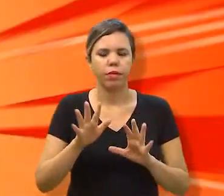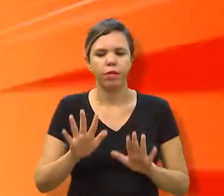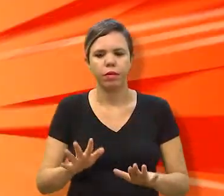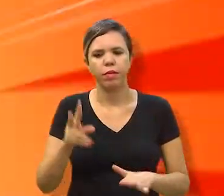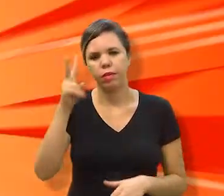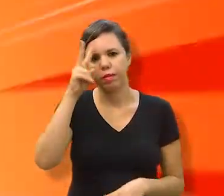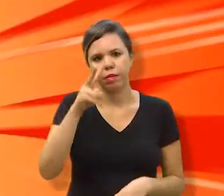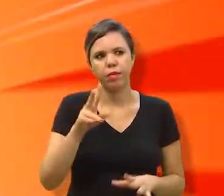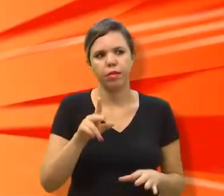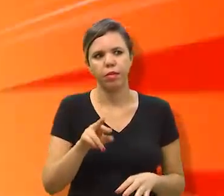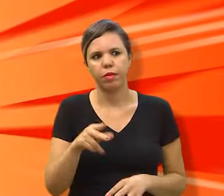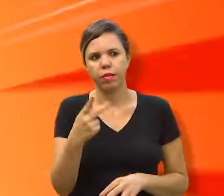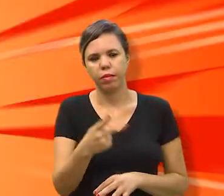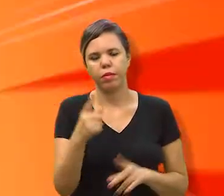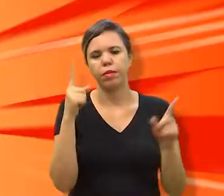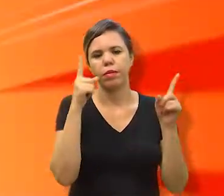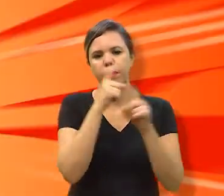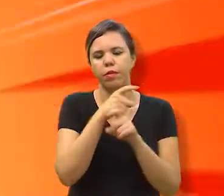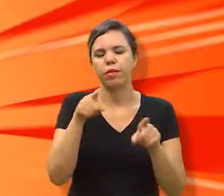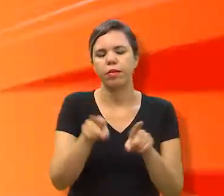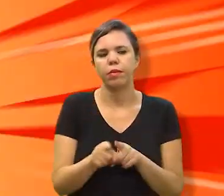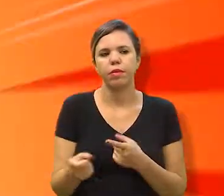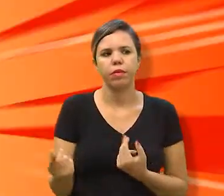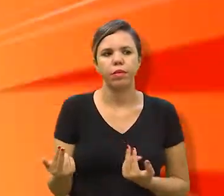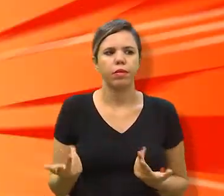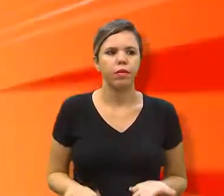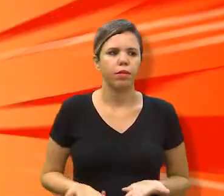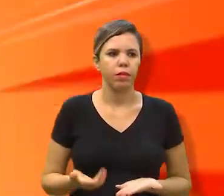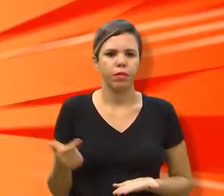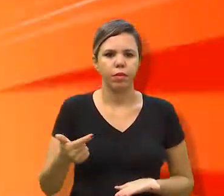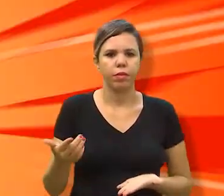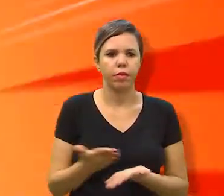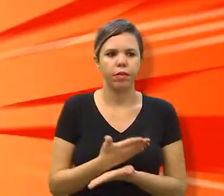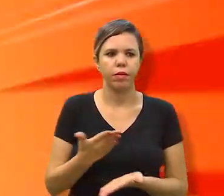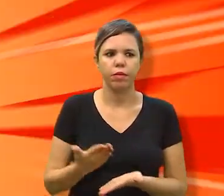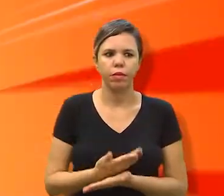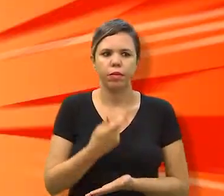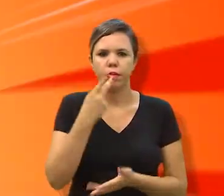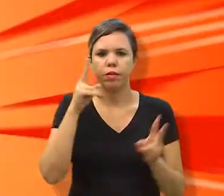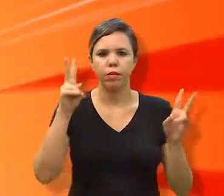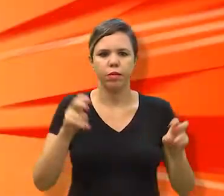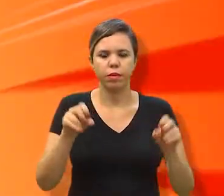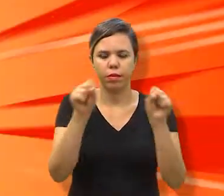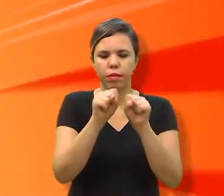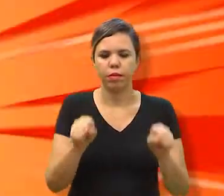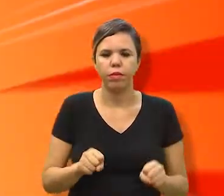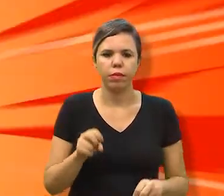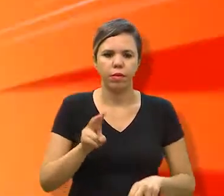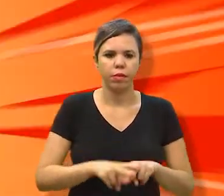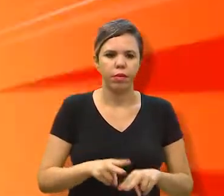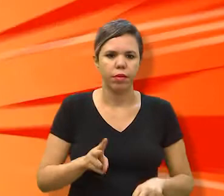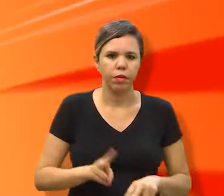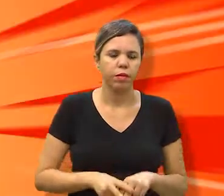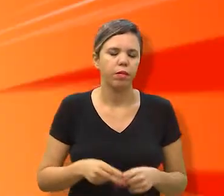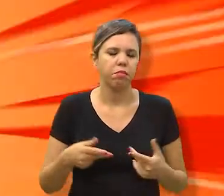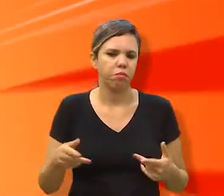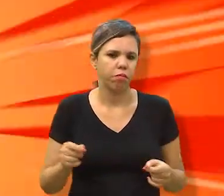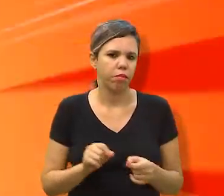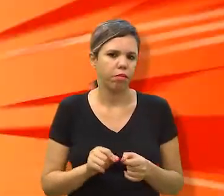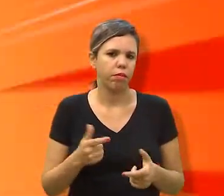a história dele com o irmão dele é complicada também. No volume 2, como eu disse, ele fala sobre o sistema prisional, né, algumas